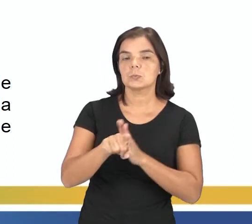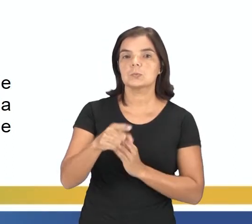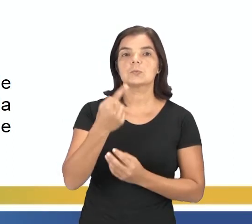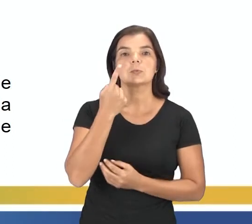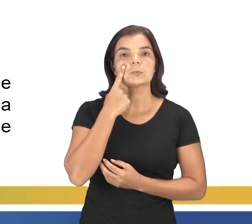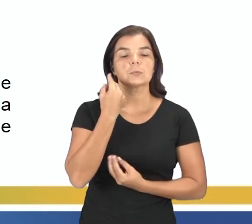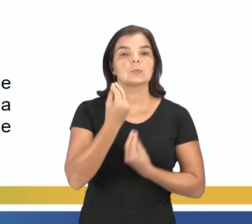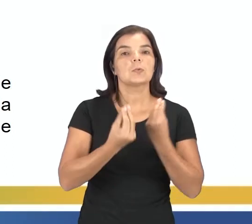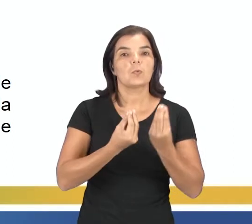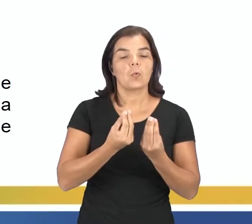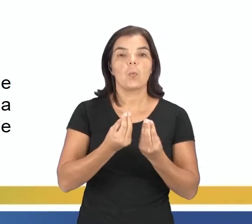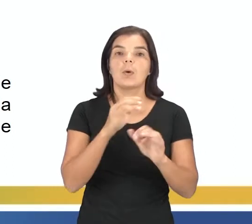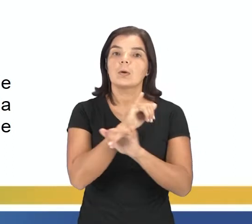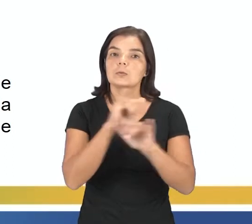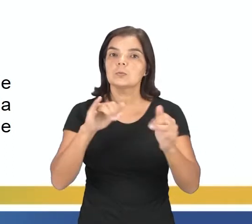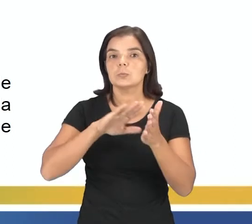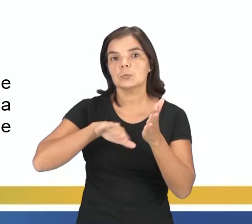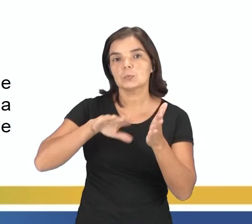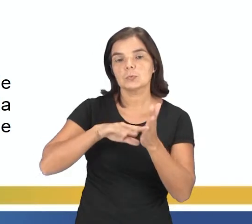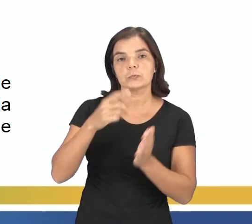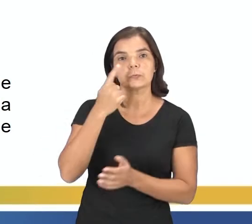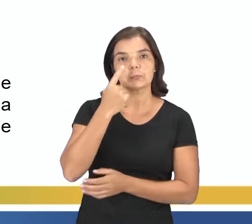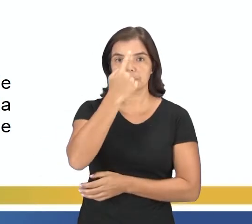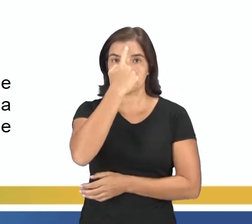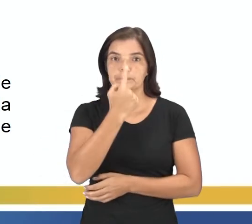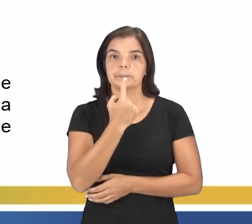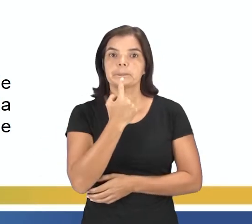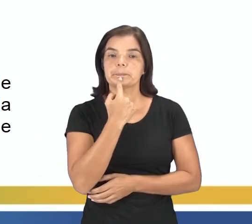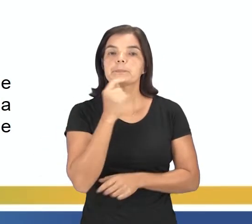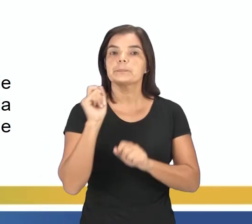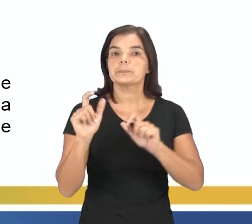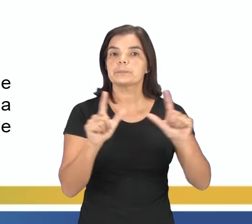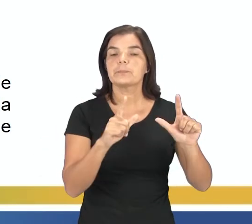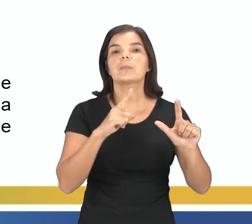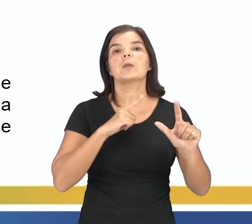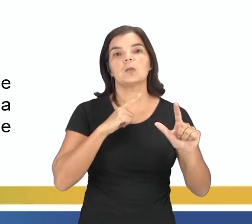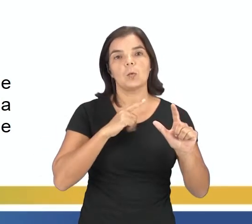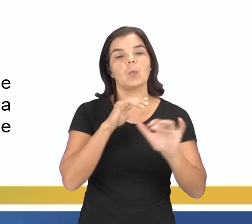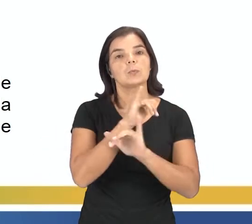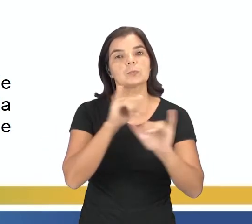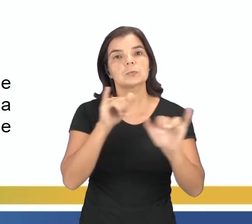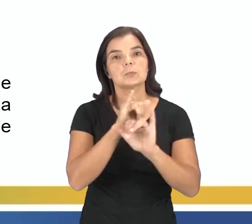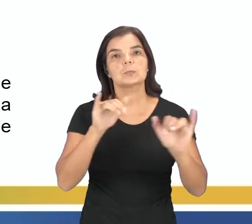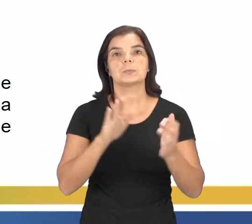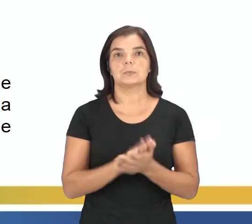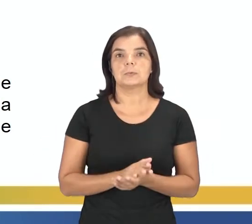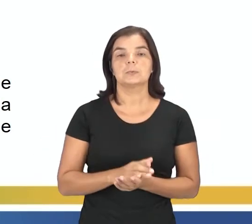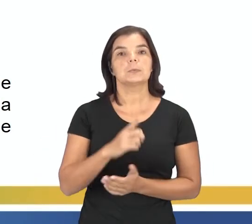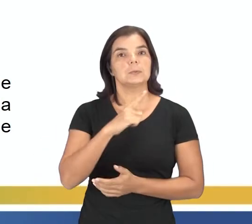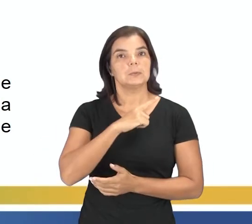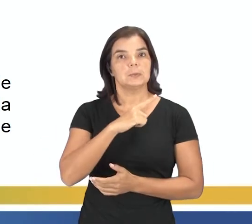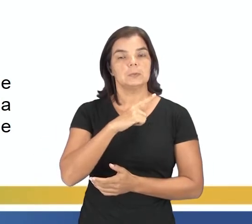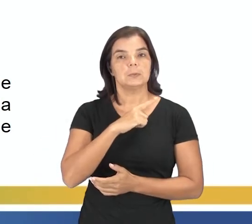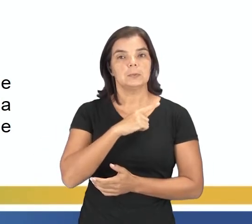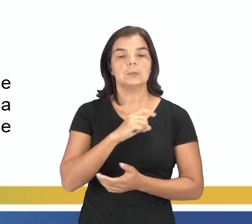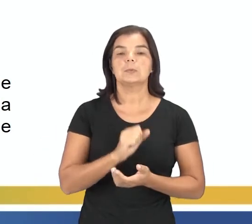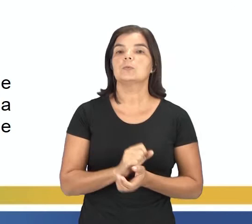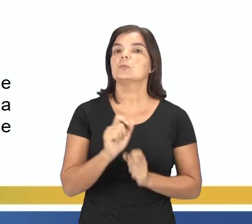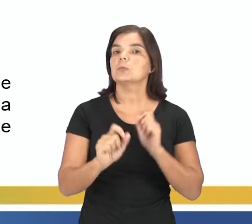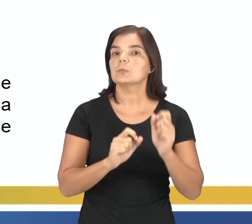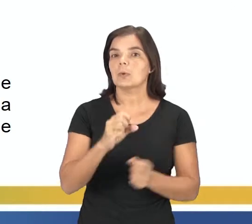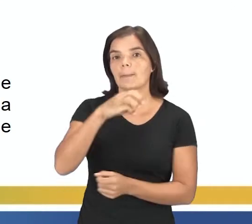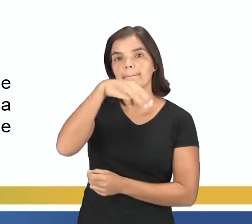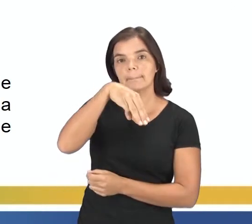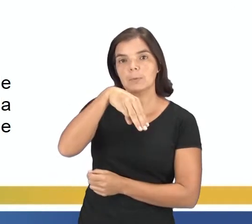começar tirando os dados. Então, observa aí na imagem que a gente tem alguns dados. Que dados são esses? Nós temos aí, pessoal,